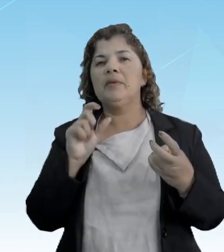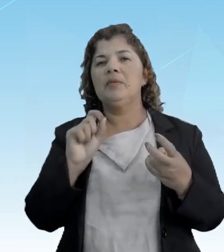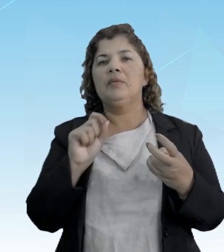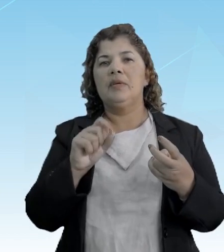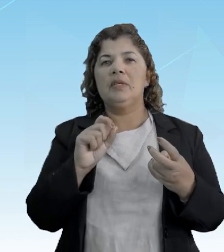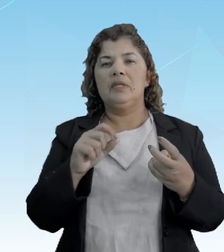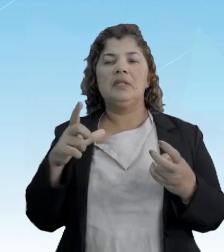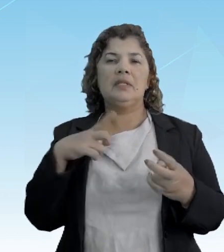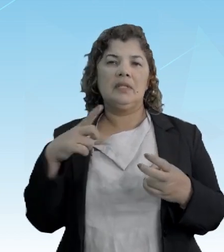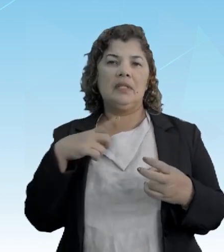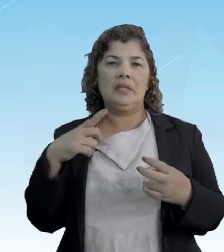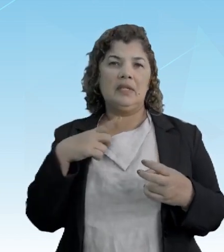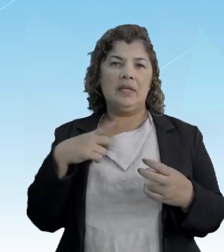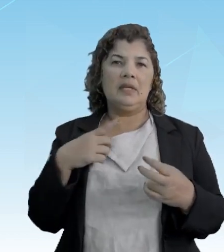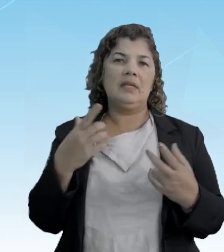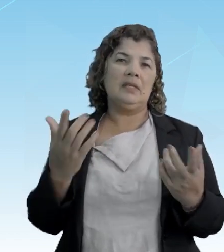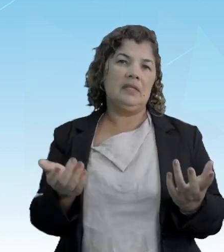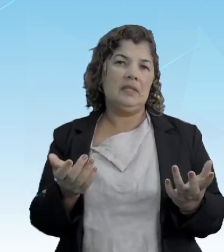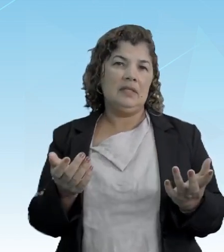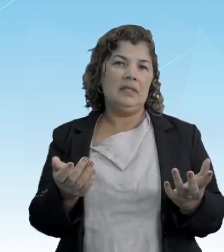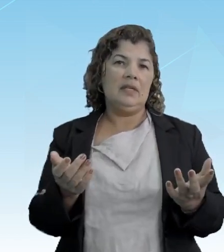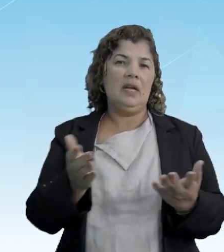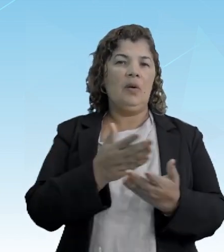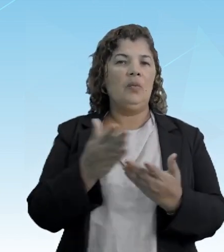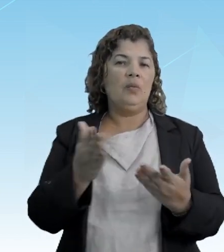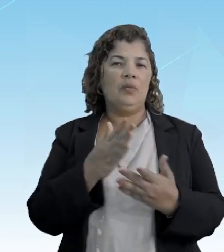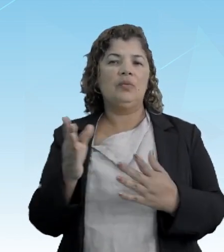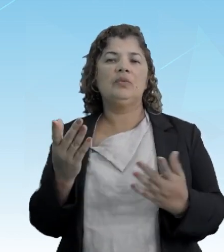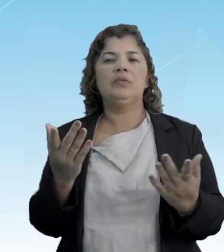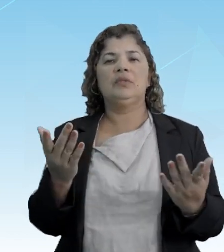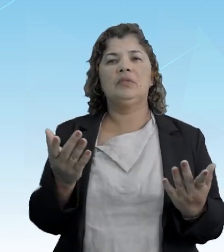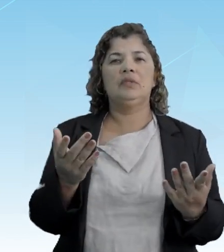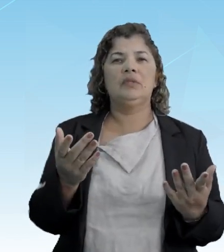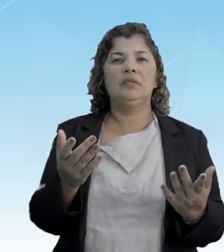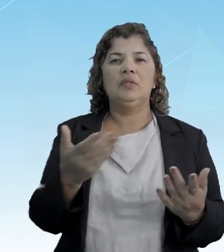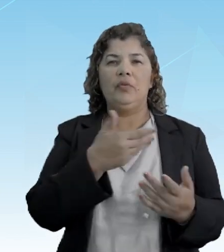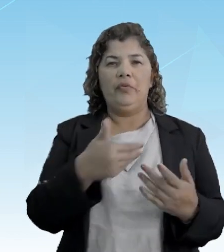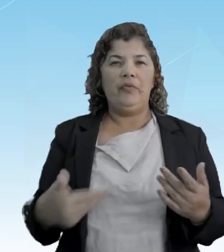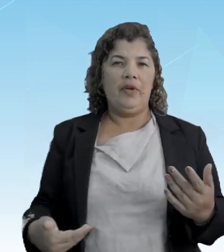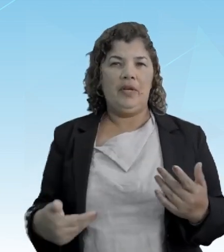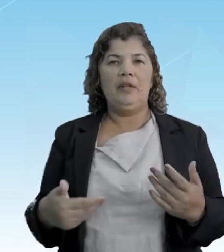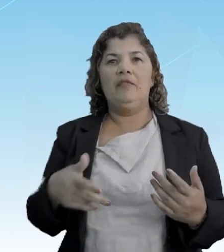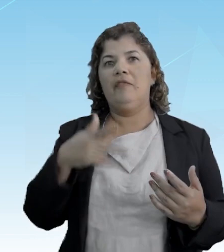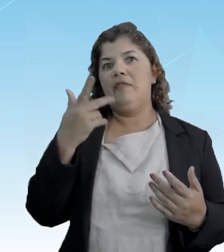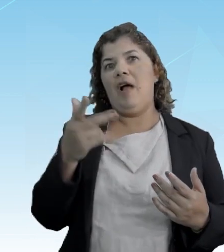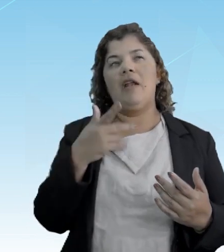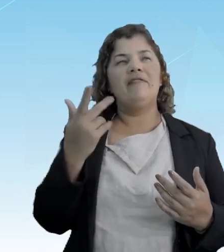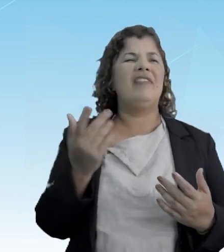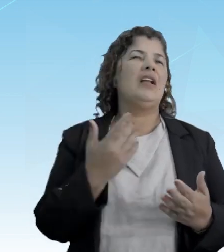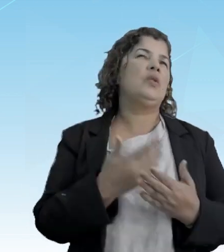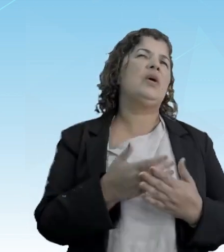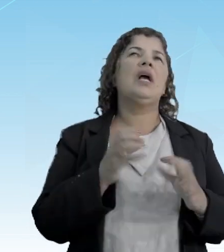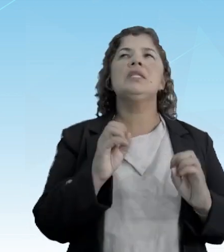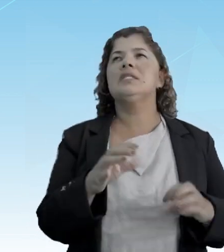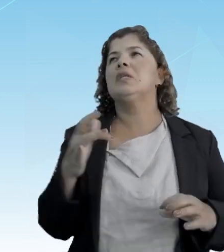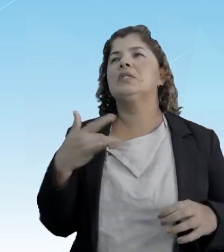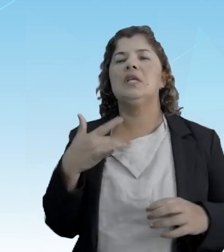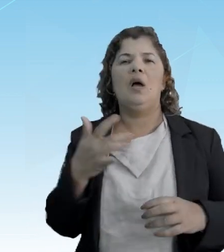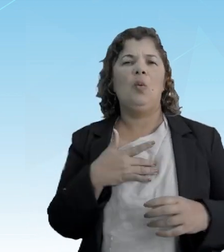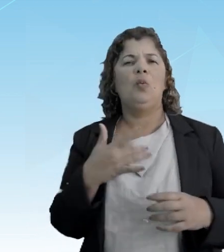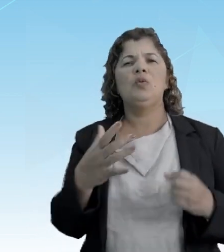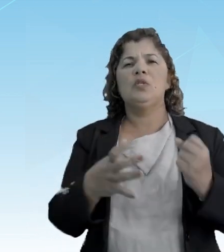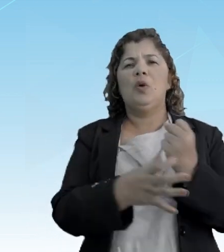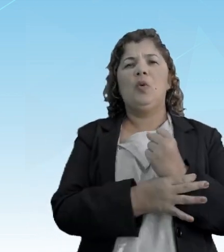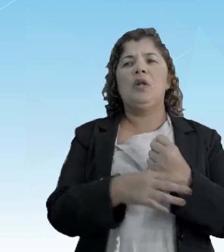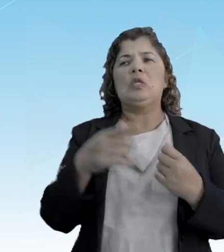que existem alguns tipos de governantes que falam muito em educação, em saúde, em segurança.